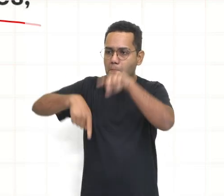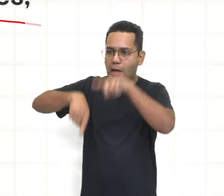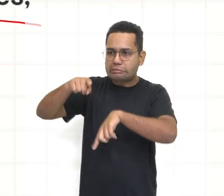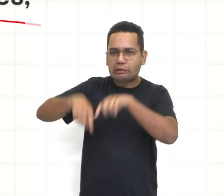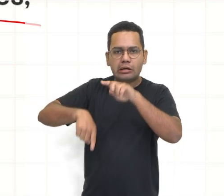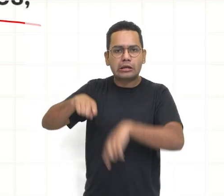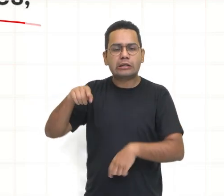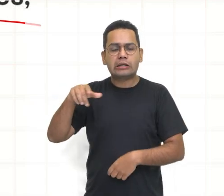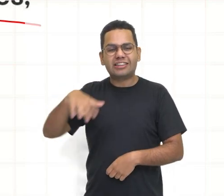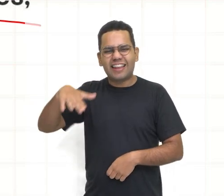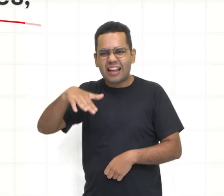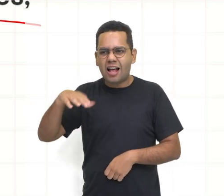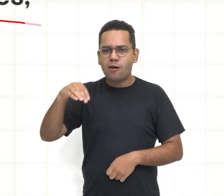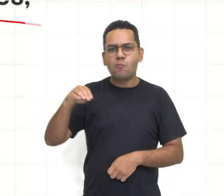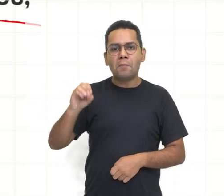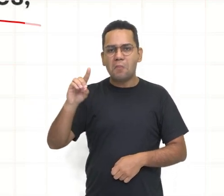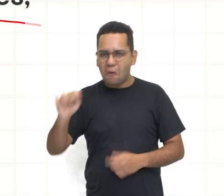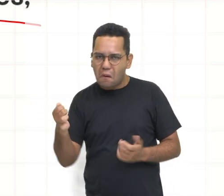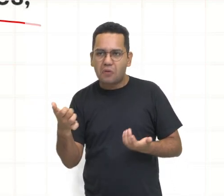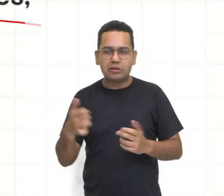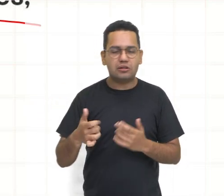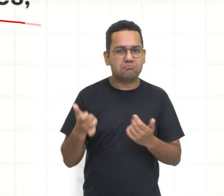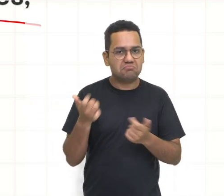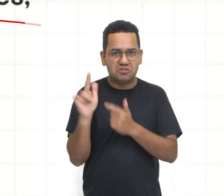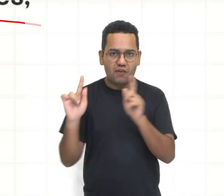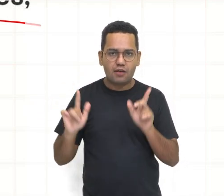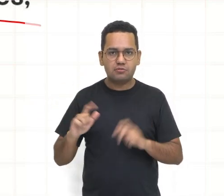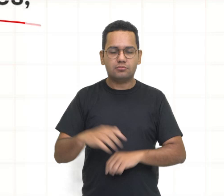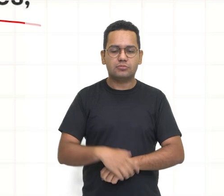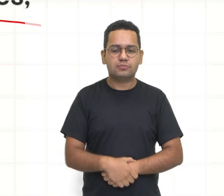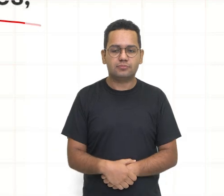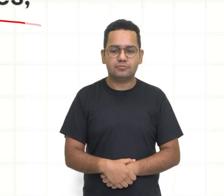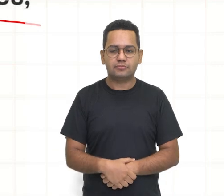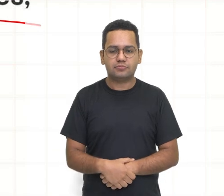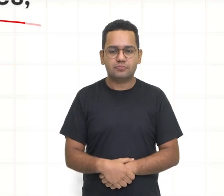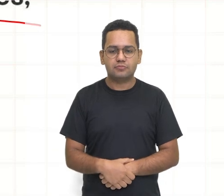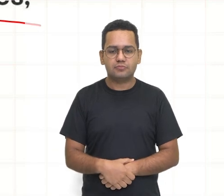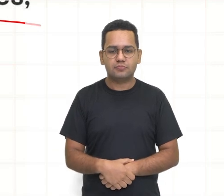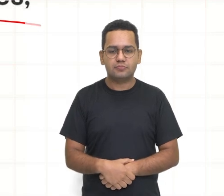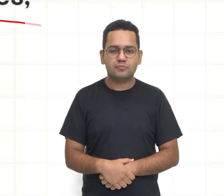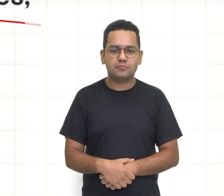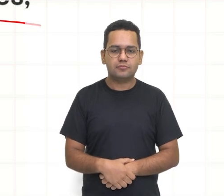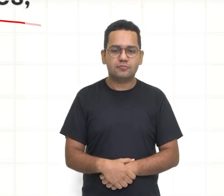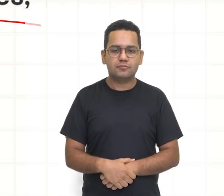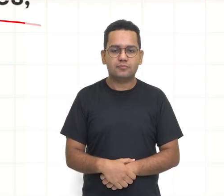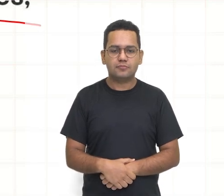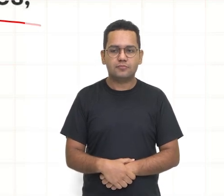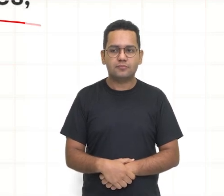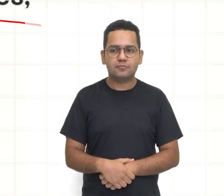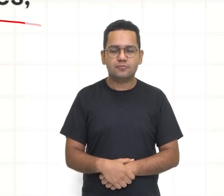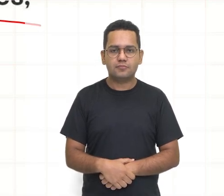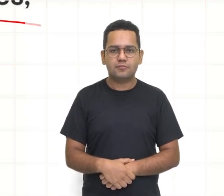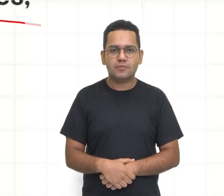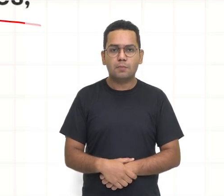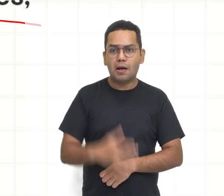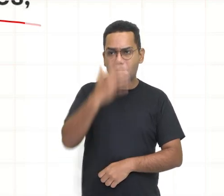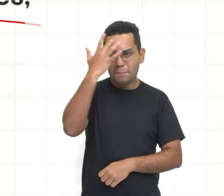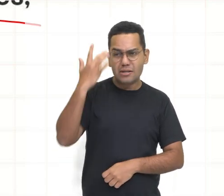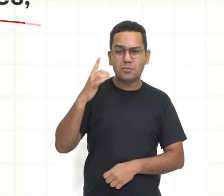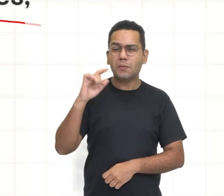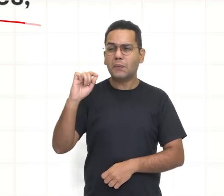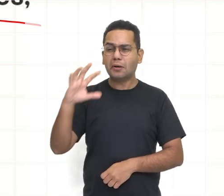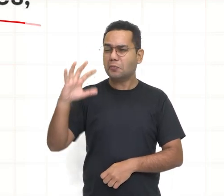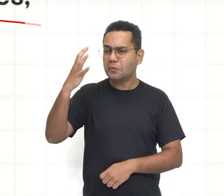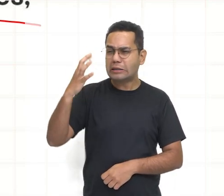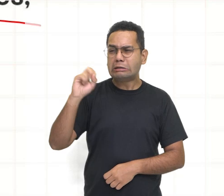alta, os produtos de último lançamento, e isso faz com que o cidadão ele acabe sempre estando